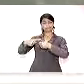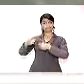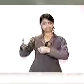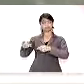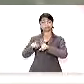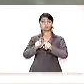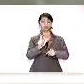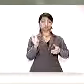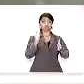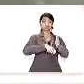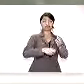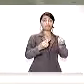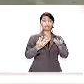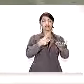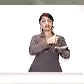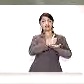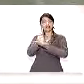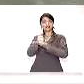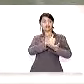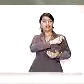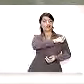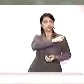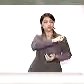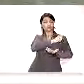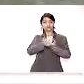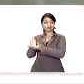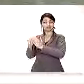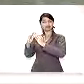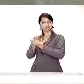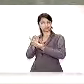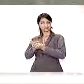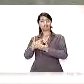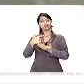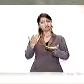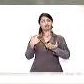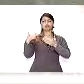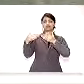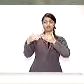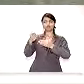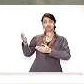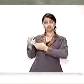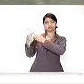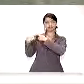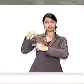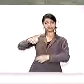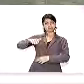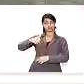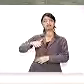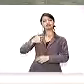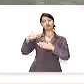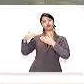convênio firmado para transpor de aluno aqui eu vou acompanhar os órgãos da casa